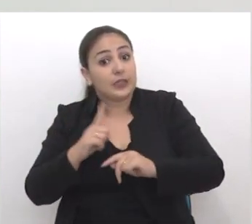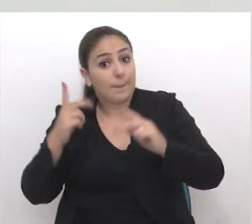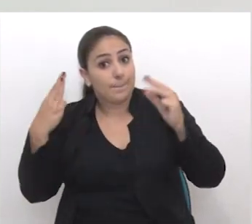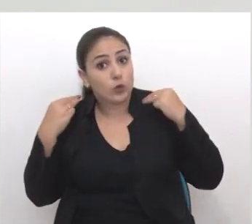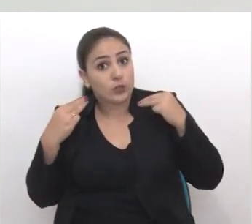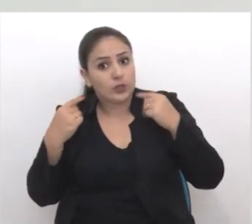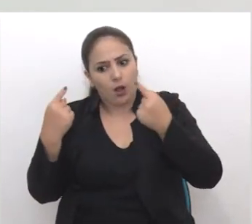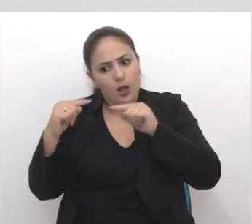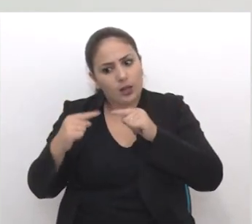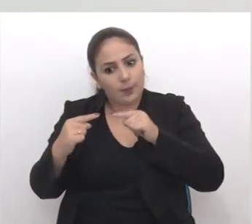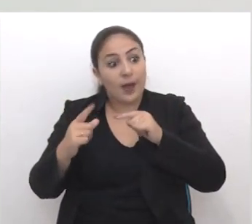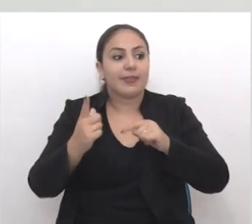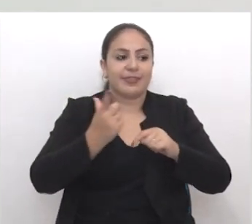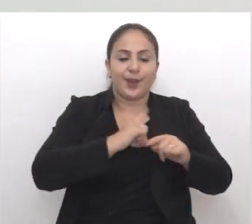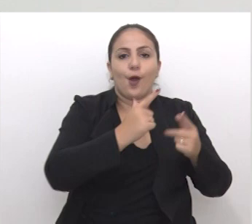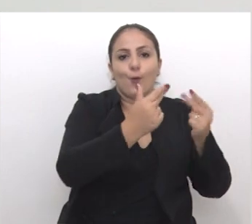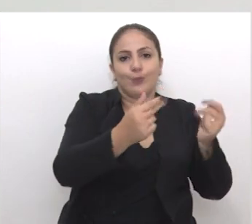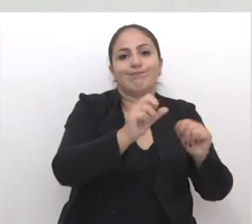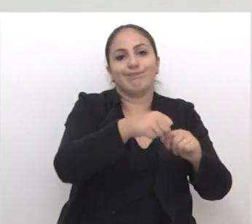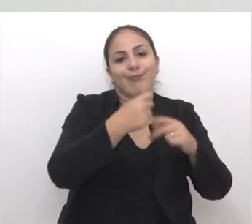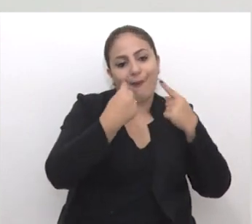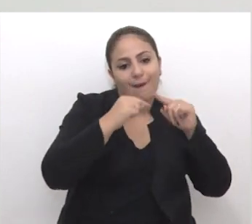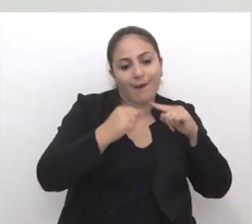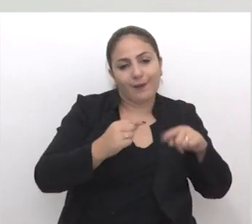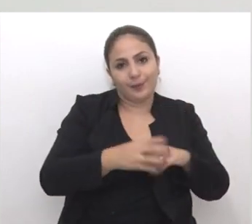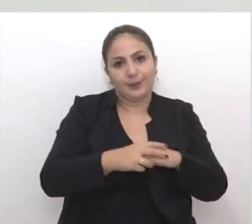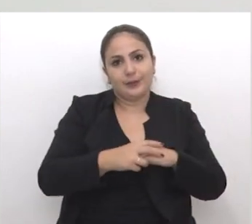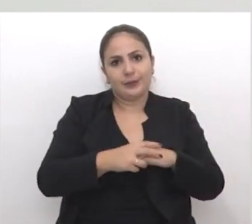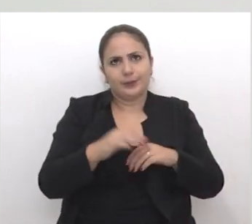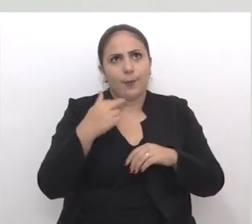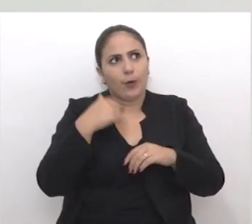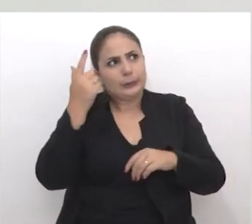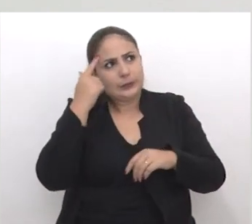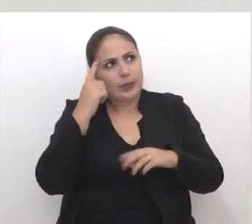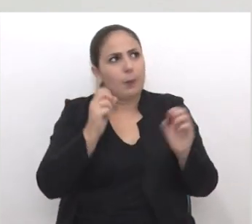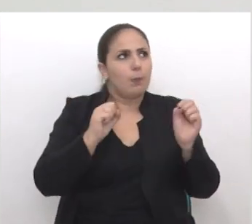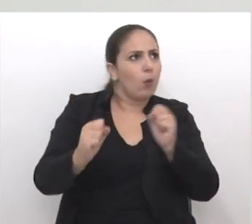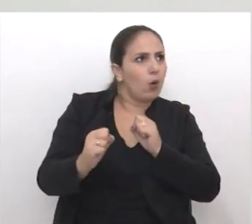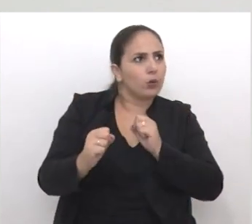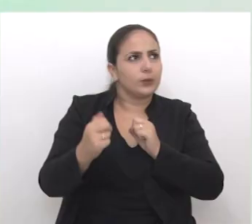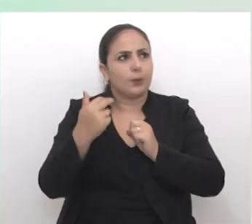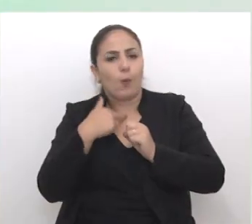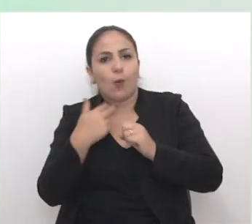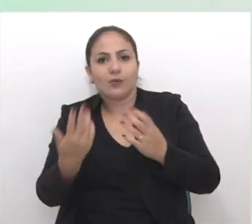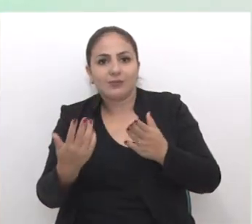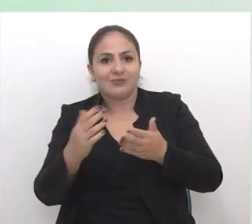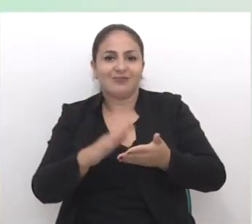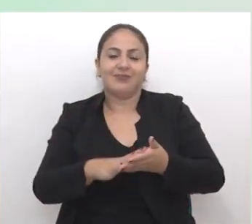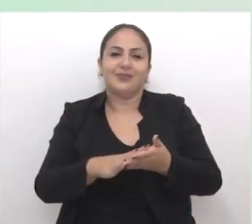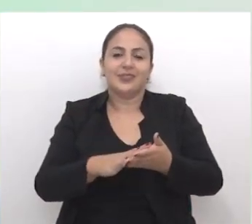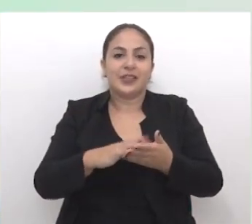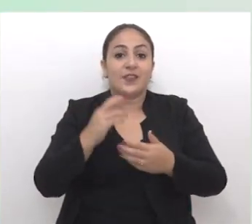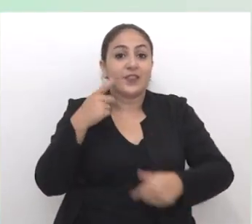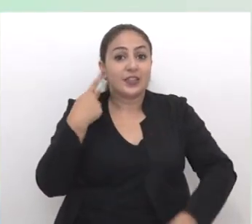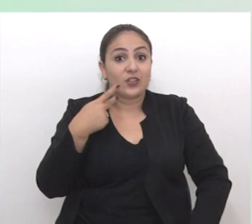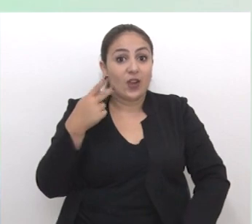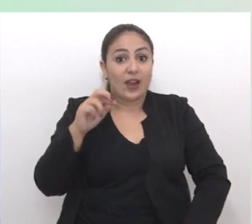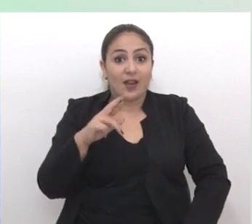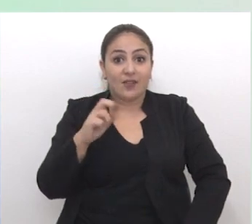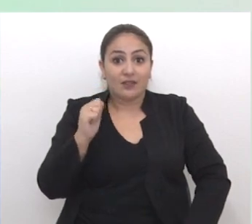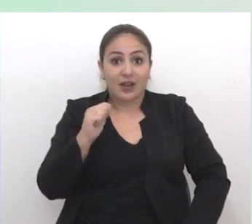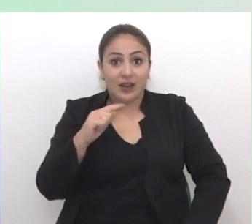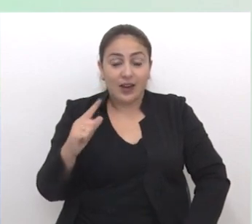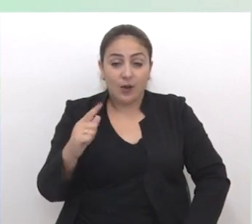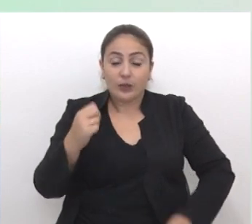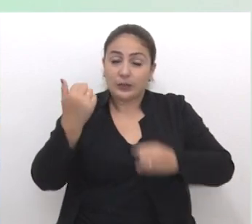reclamam, tem motoristas que reclamam, e você não pode ficar nessa posso, não posso. Rafael Colucci também explicou